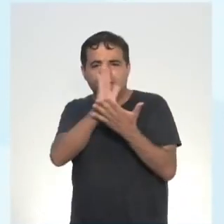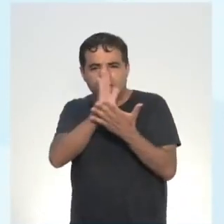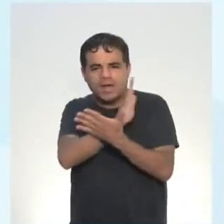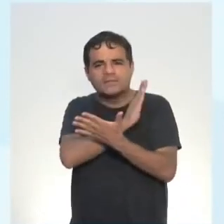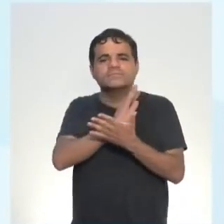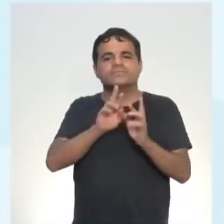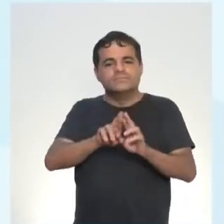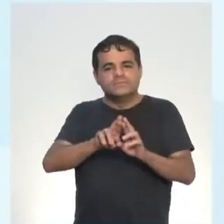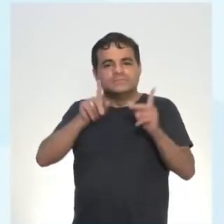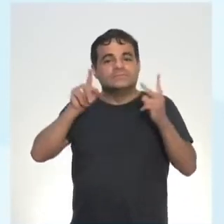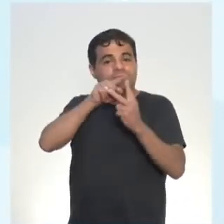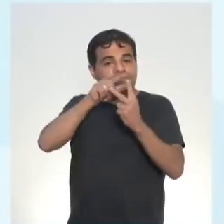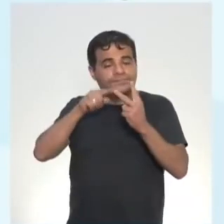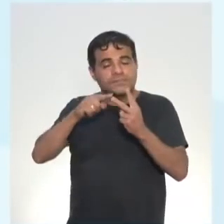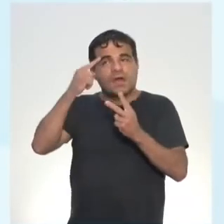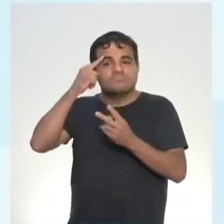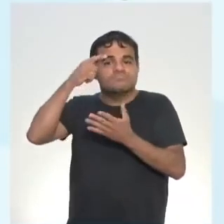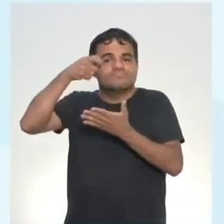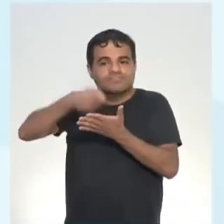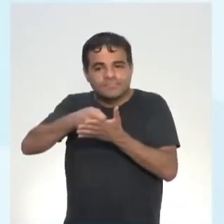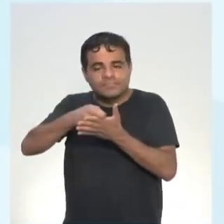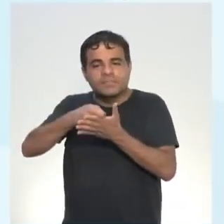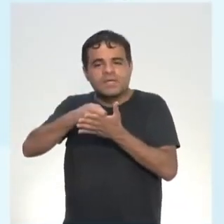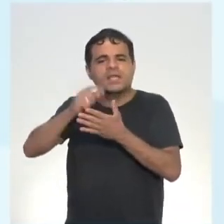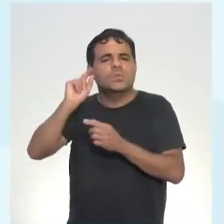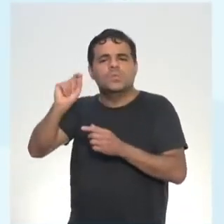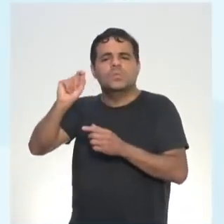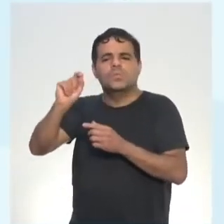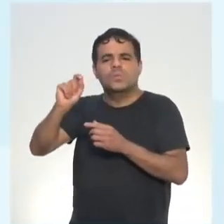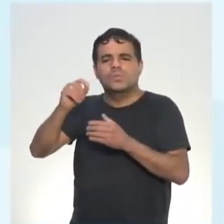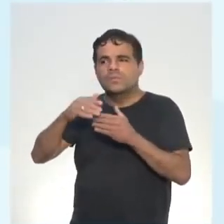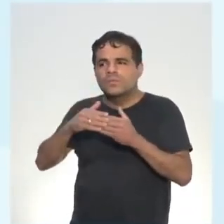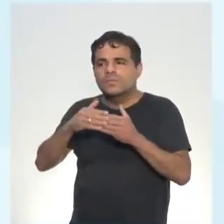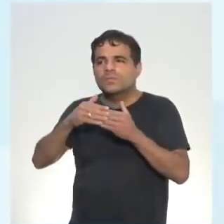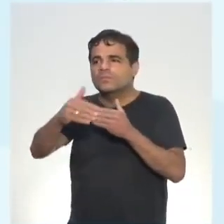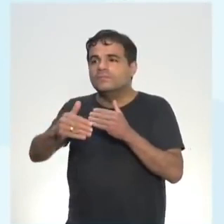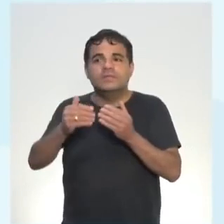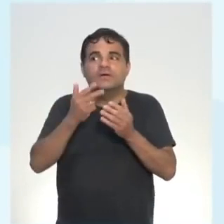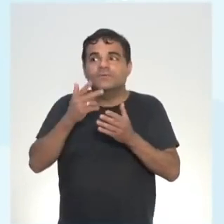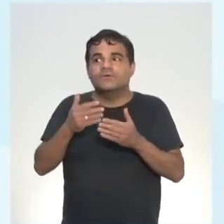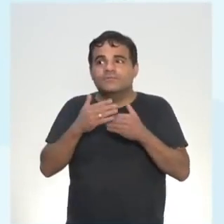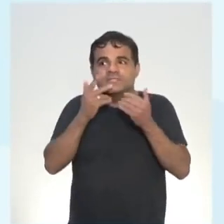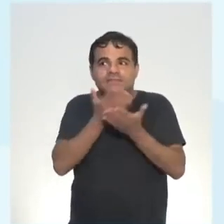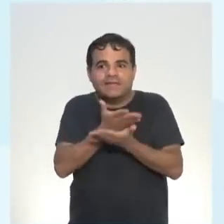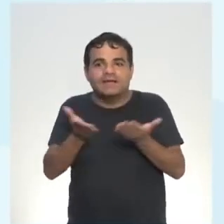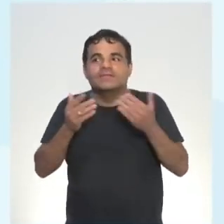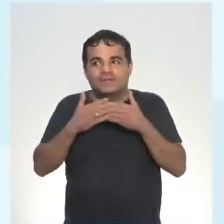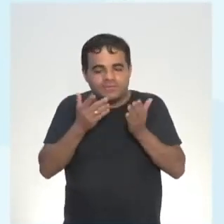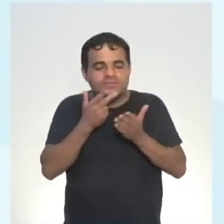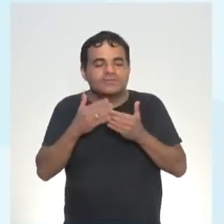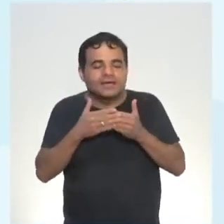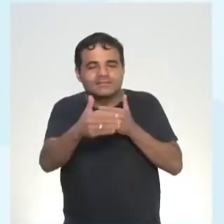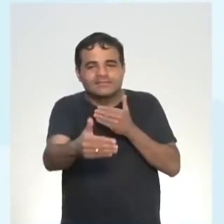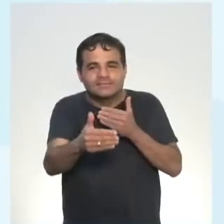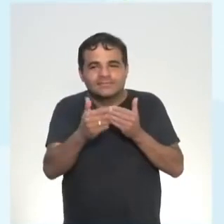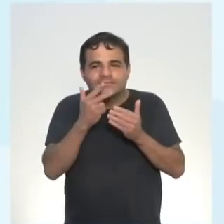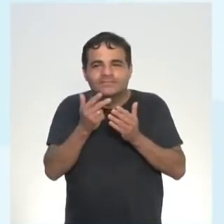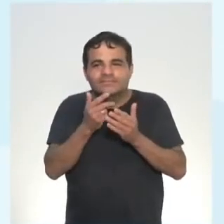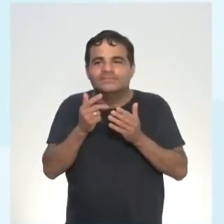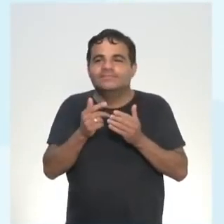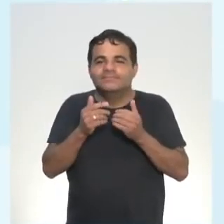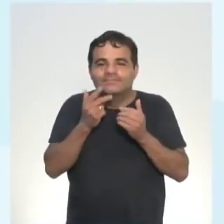outras. Né? E aí ele determinou o seguinte, que durante um cruzamento em que esteja envolvido mais de uma